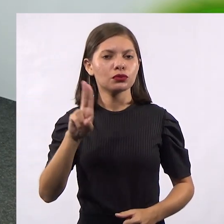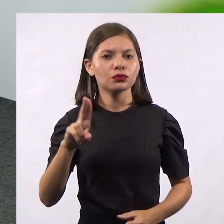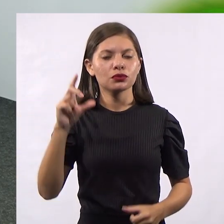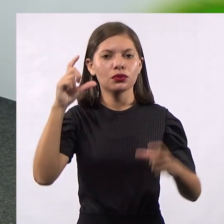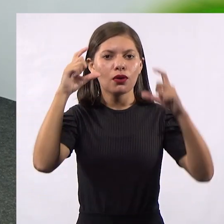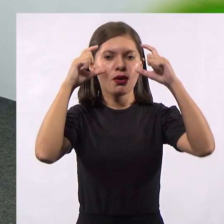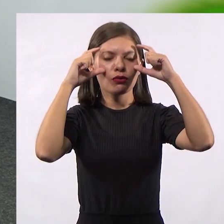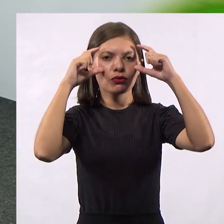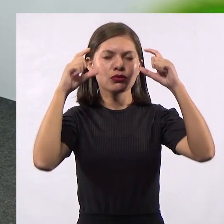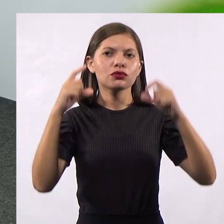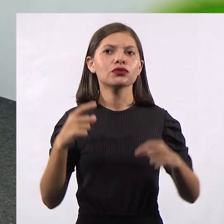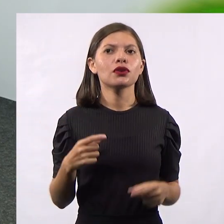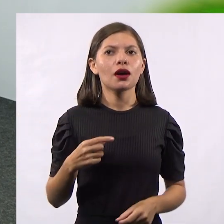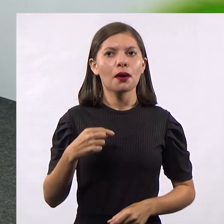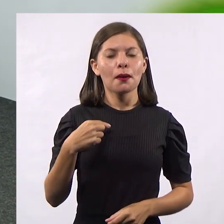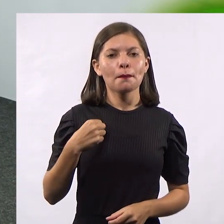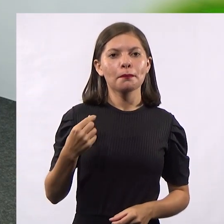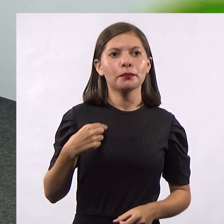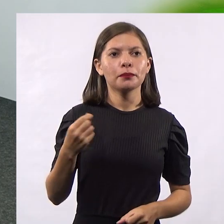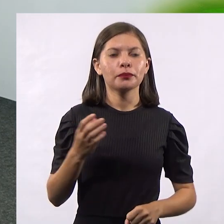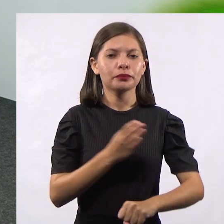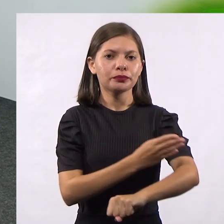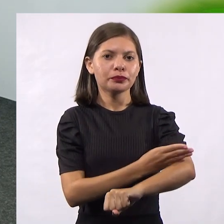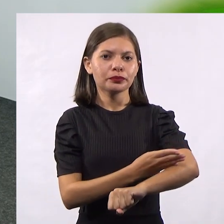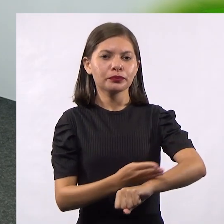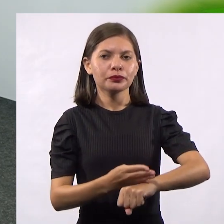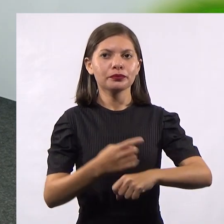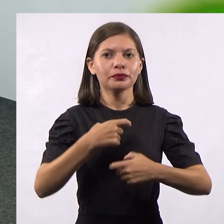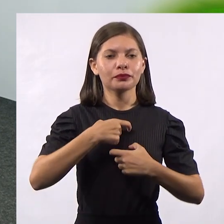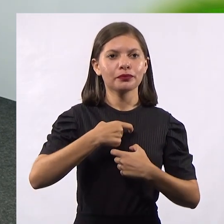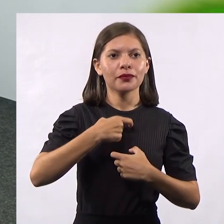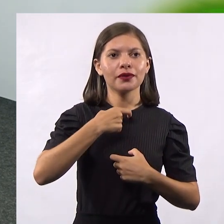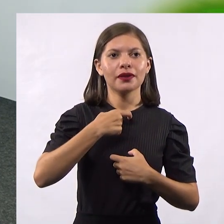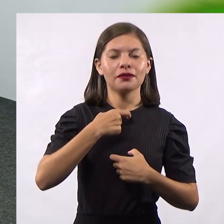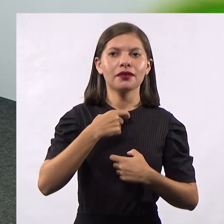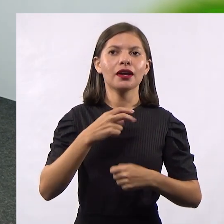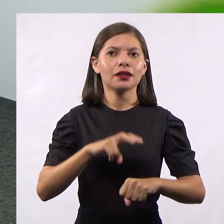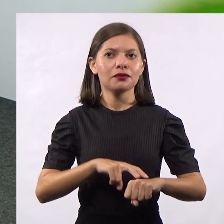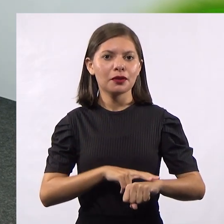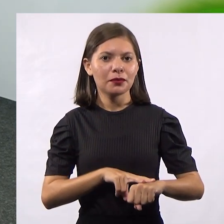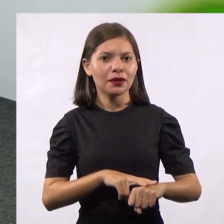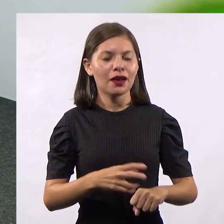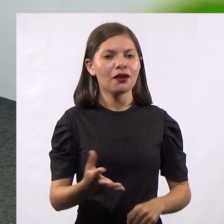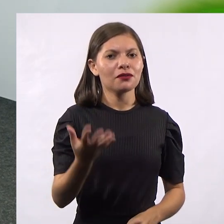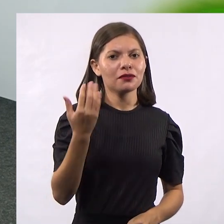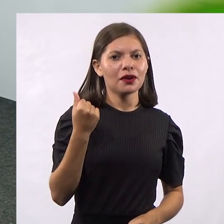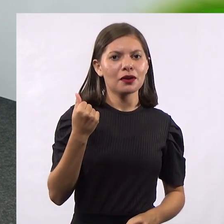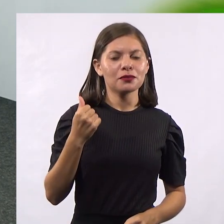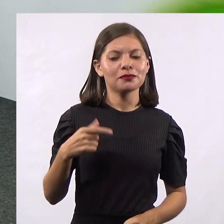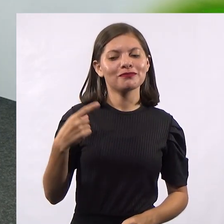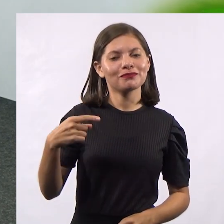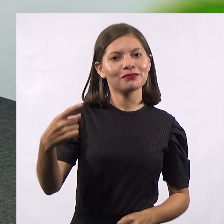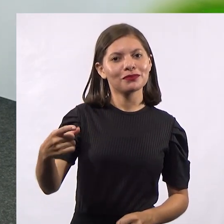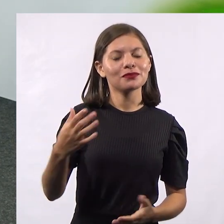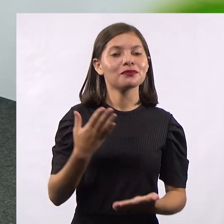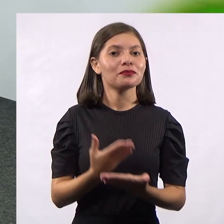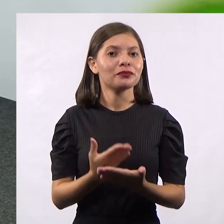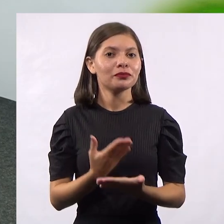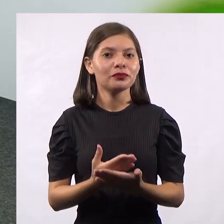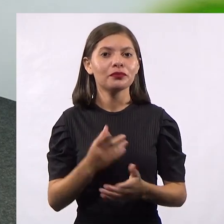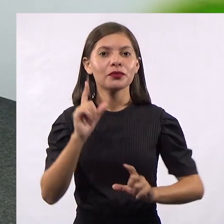branca social, uma calça preta e uma gravata vermelha. E vamos para a nossa próxima